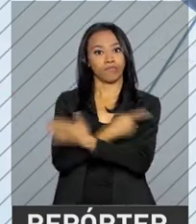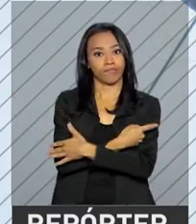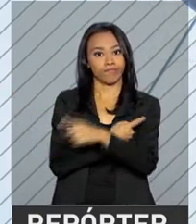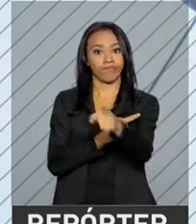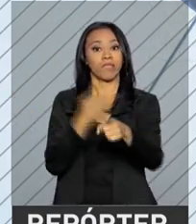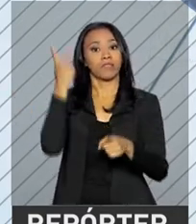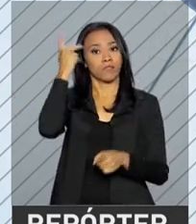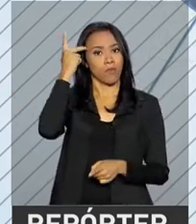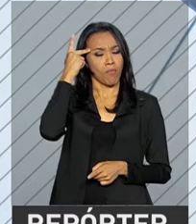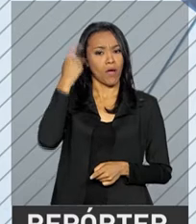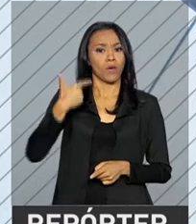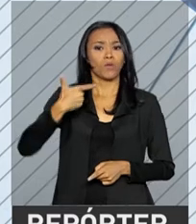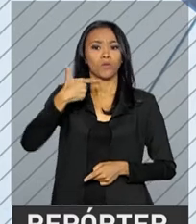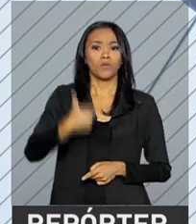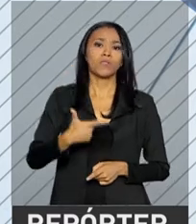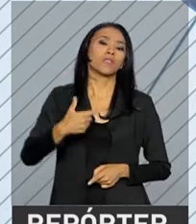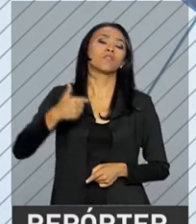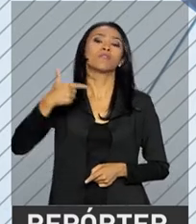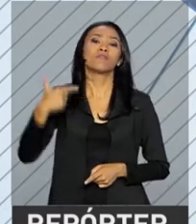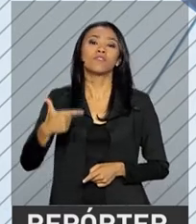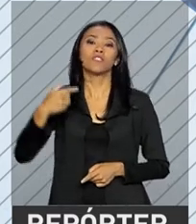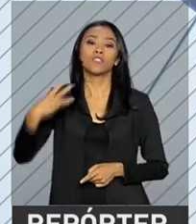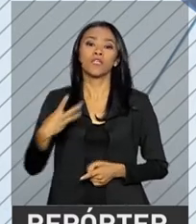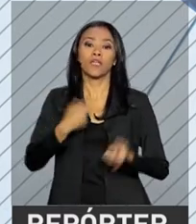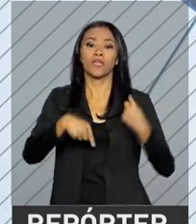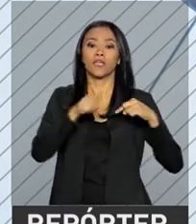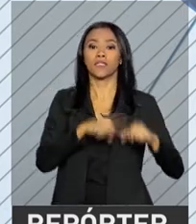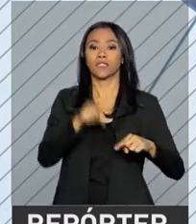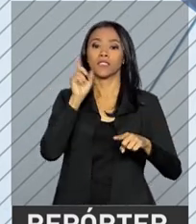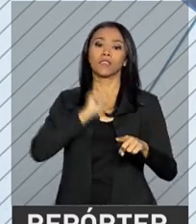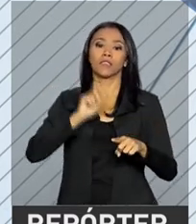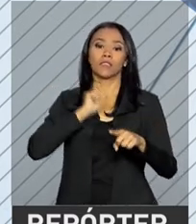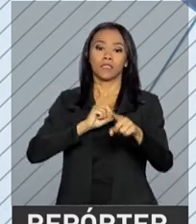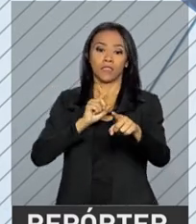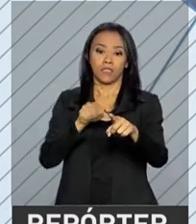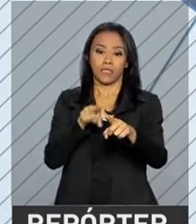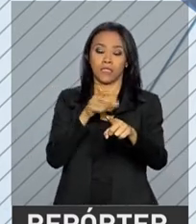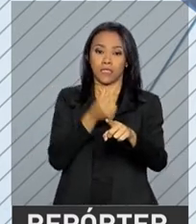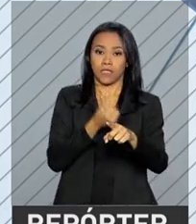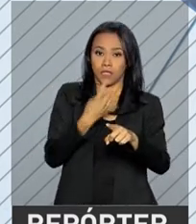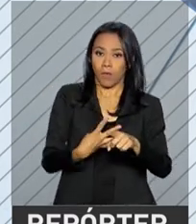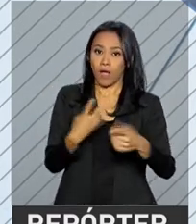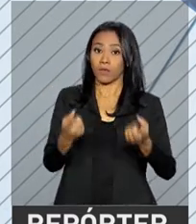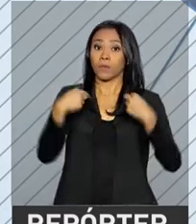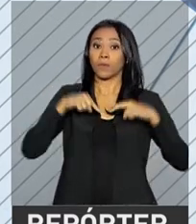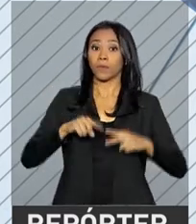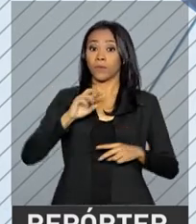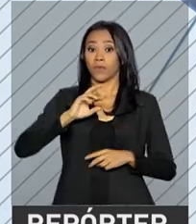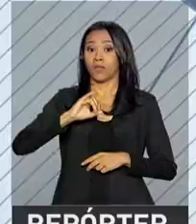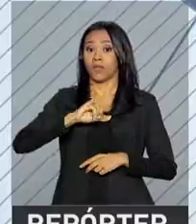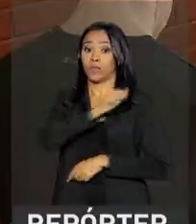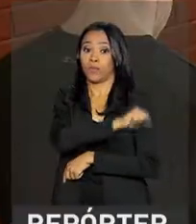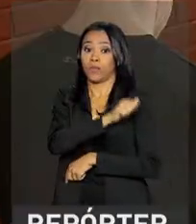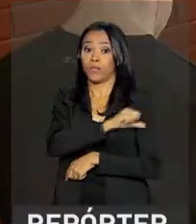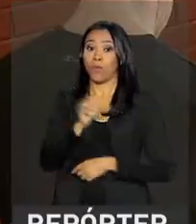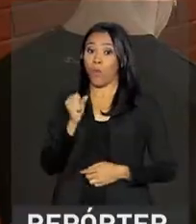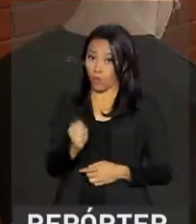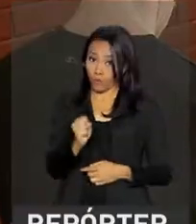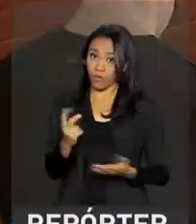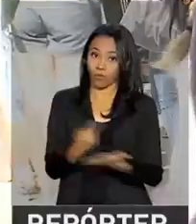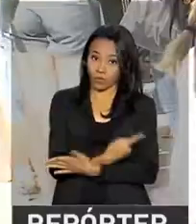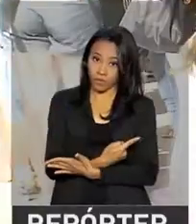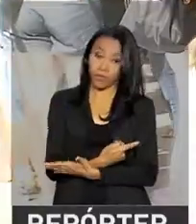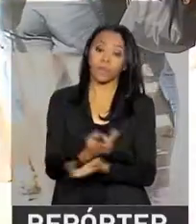paulo foram 223 minas gerais registrou 64 e no rio de janeiro oito notificações e para